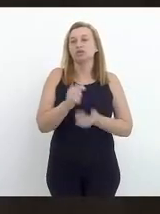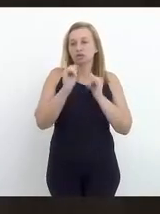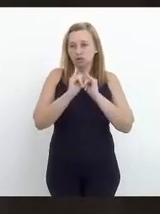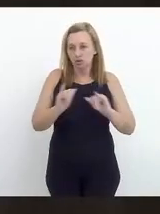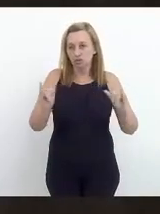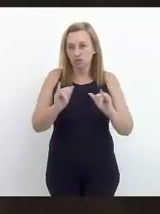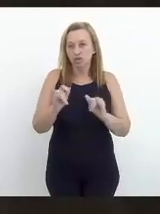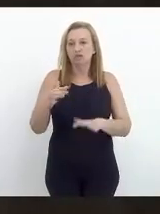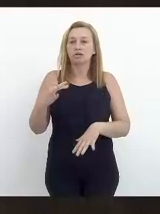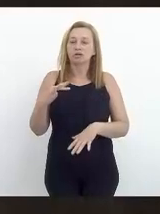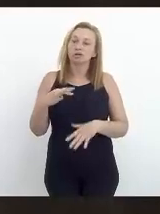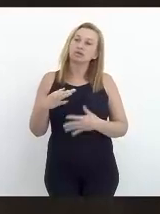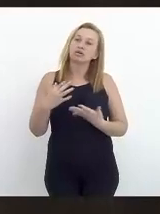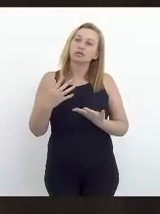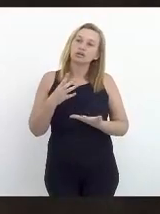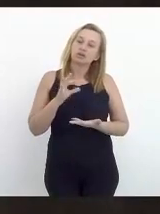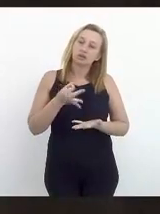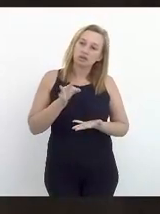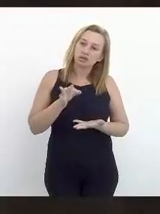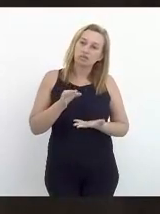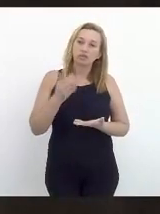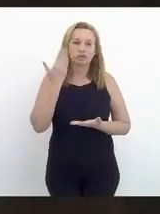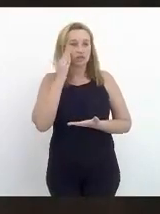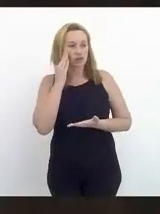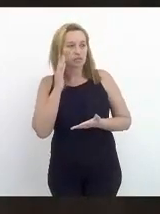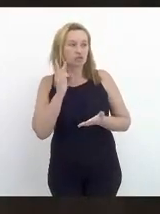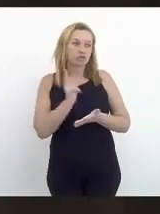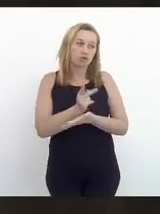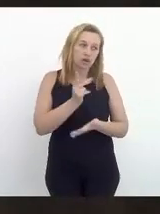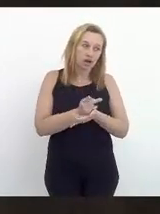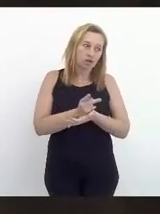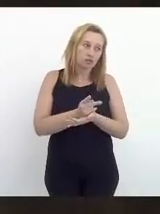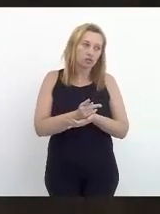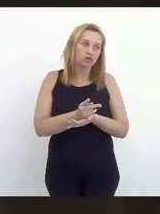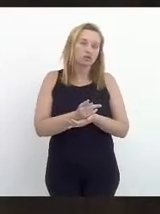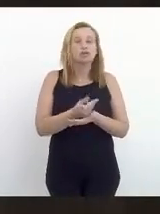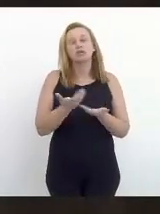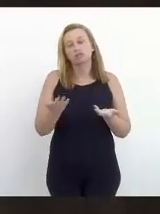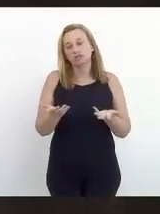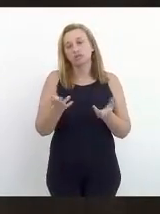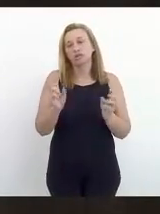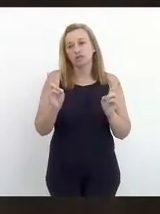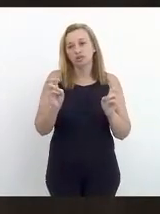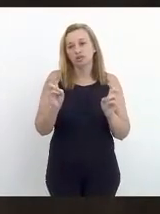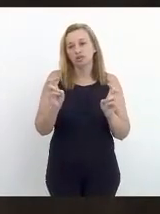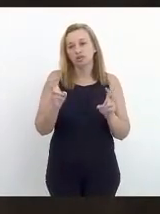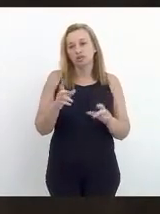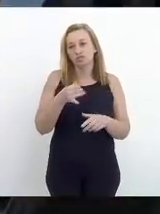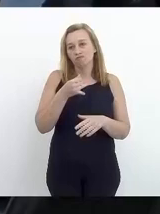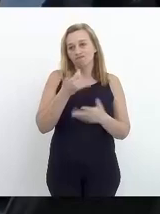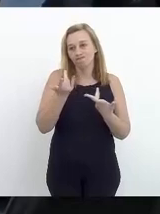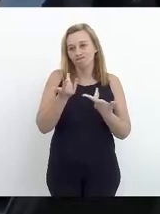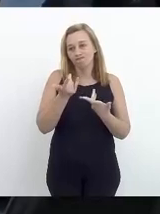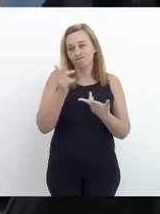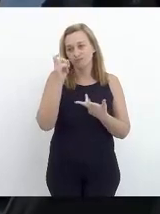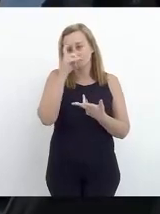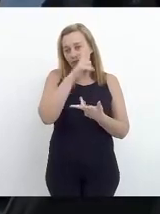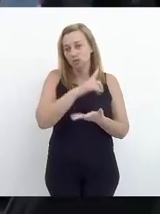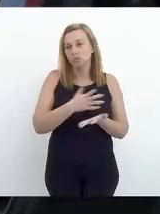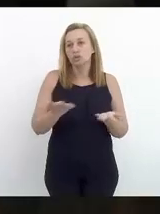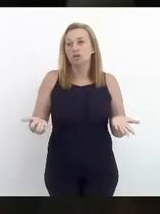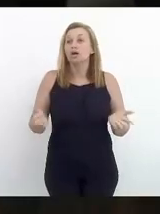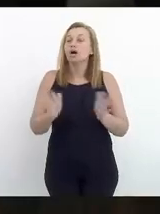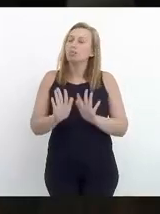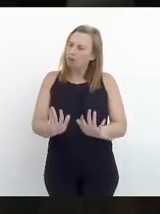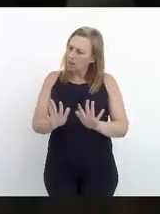divulgado previamente dessa forma, né, e aí houve um entendimento equivocado que gerou essa situação de desconforto. Mas